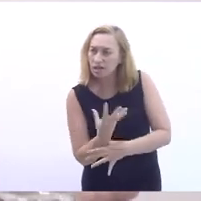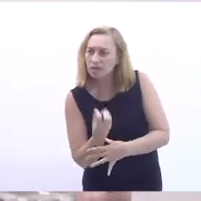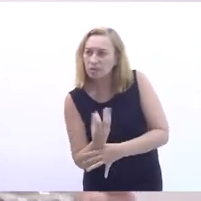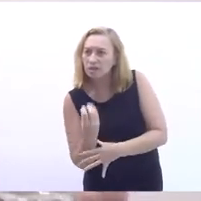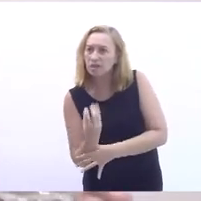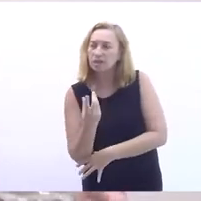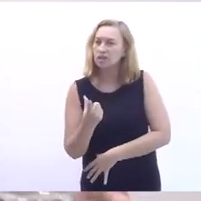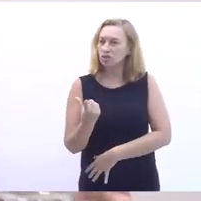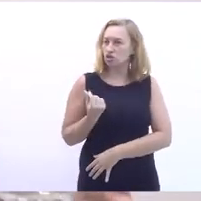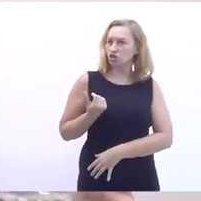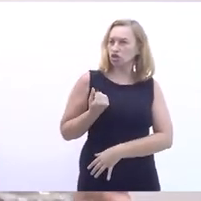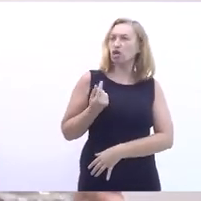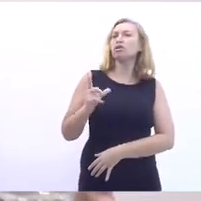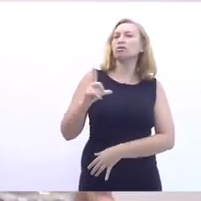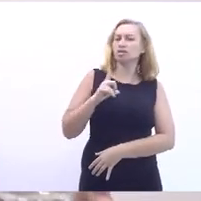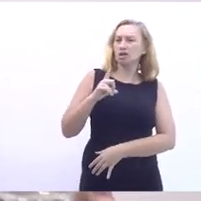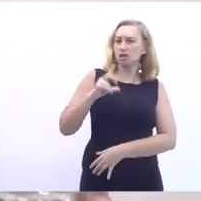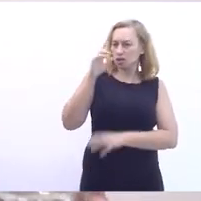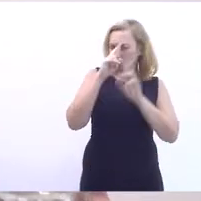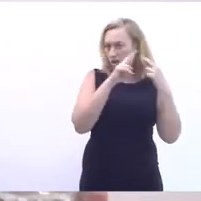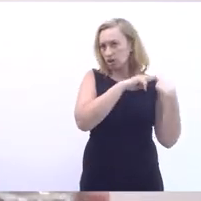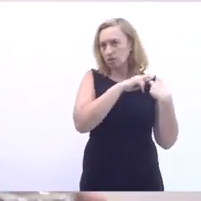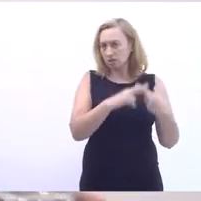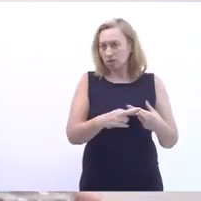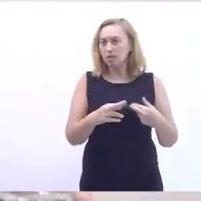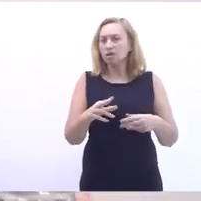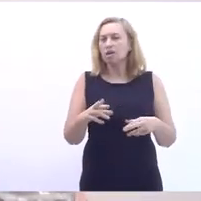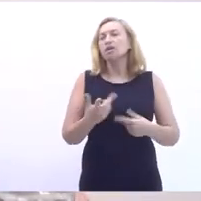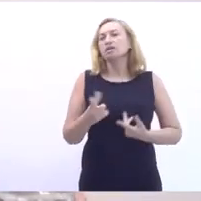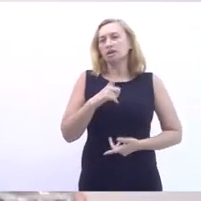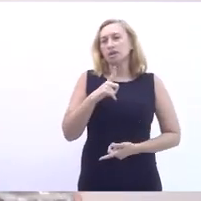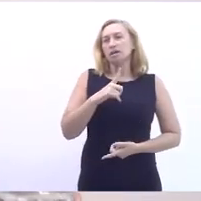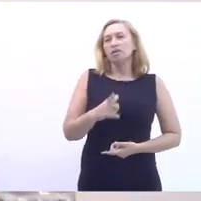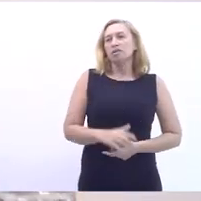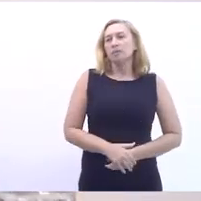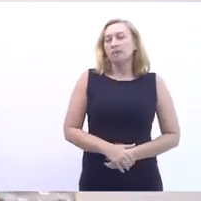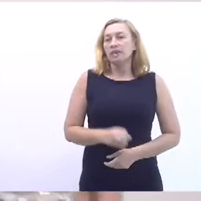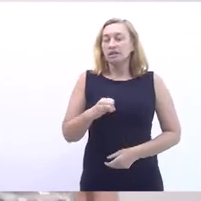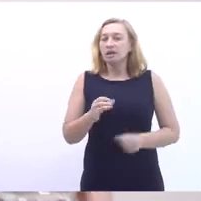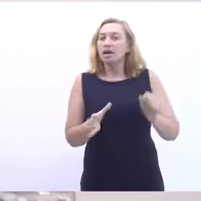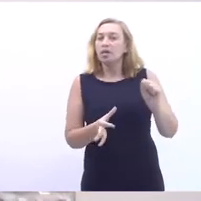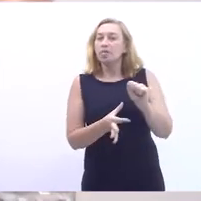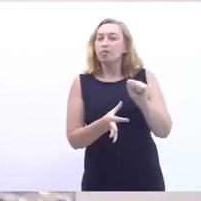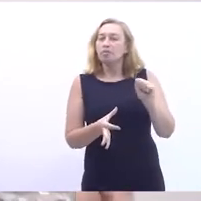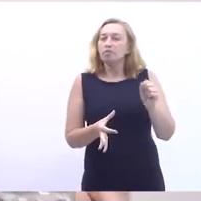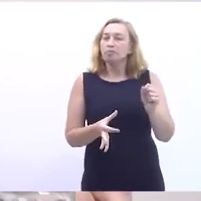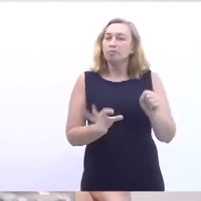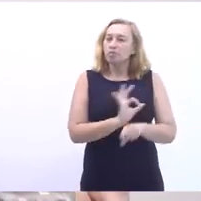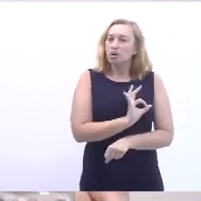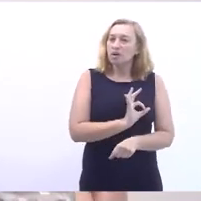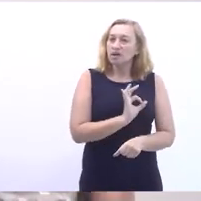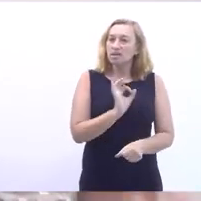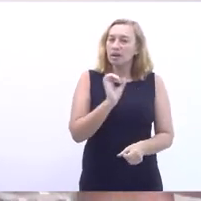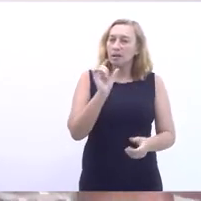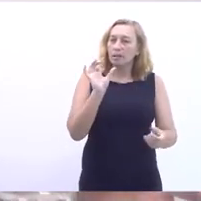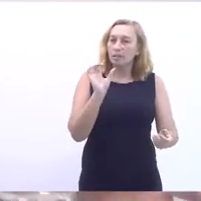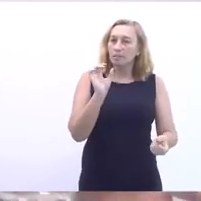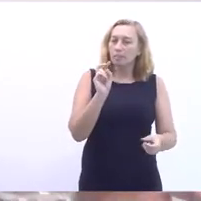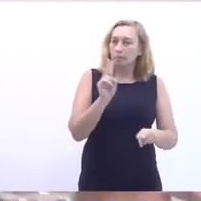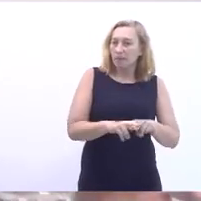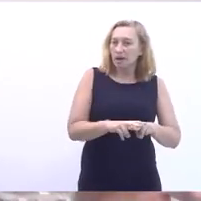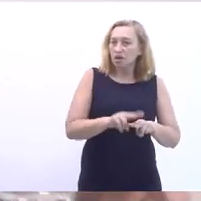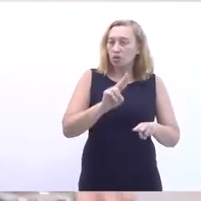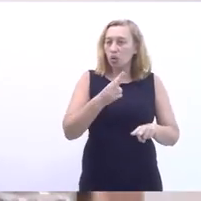que tem grana assim que tem poder que tem responsabilidade mas é o cara que se a polícia prende ele é o mata ele